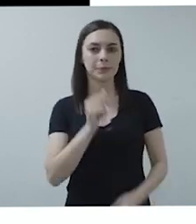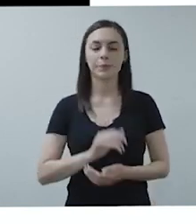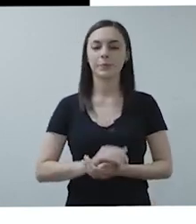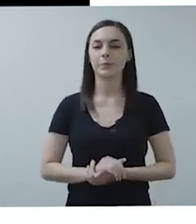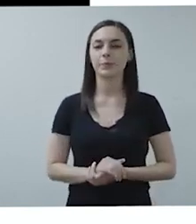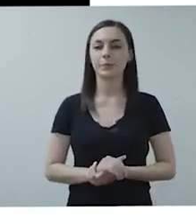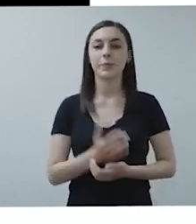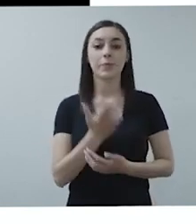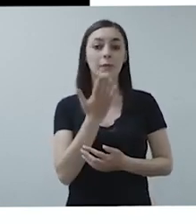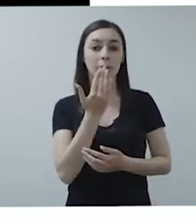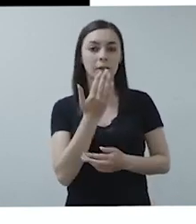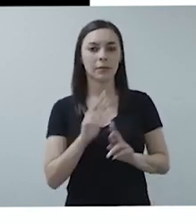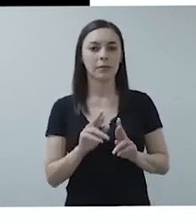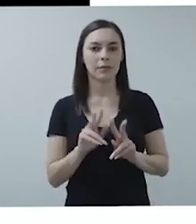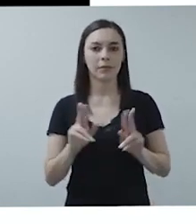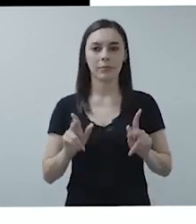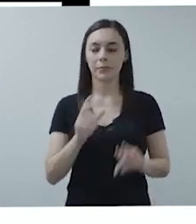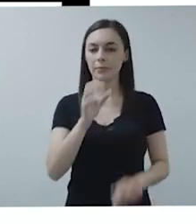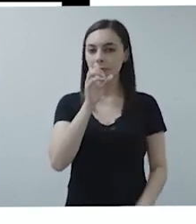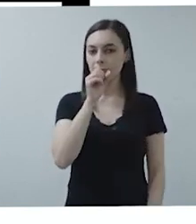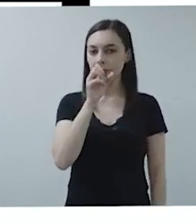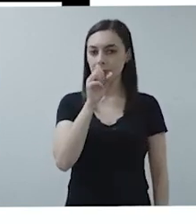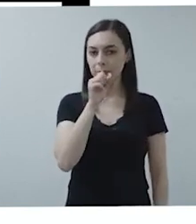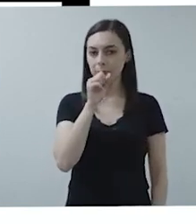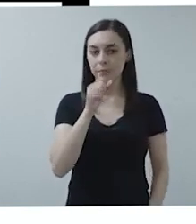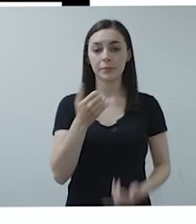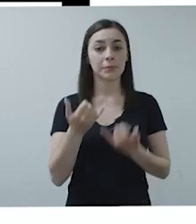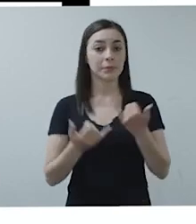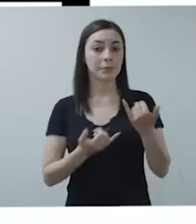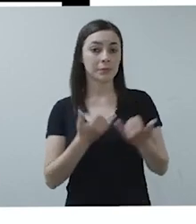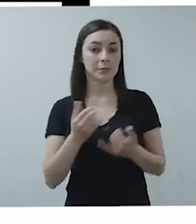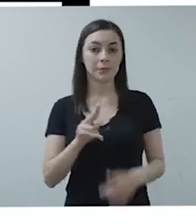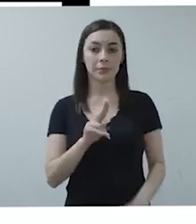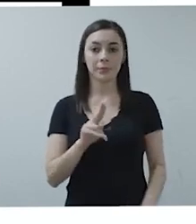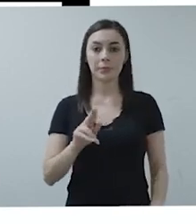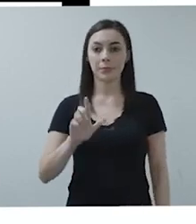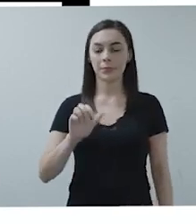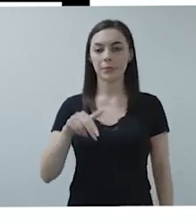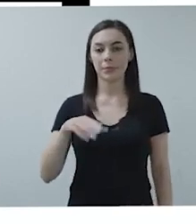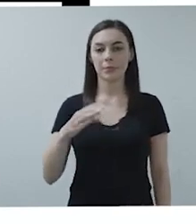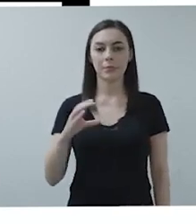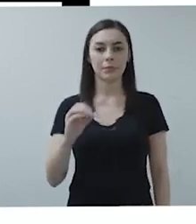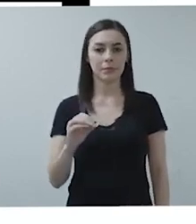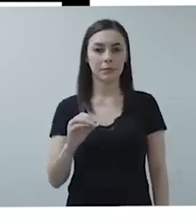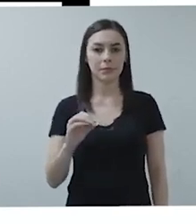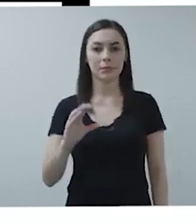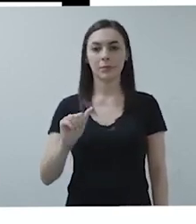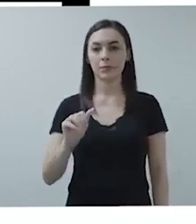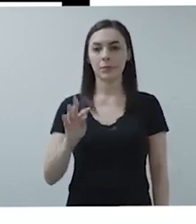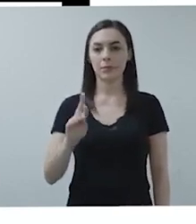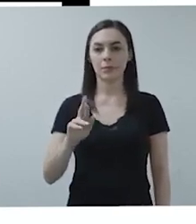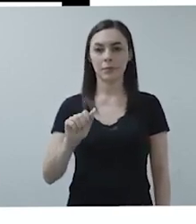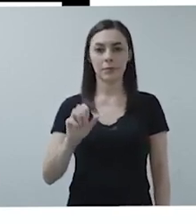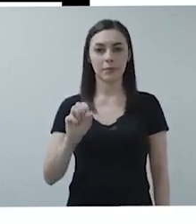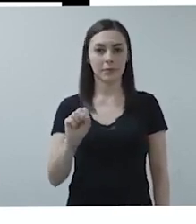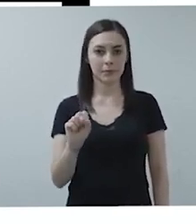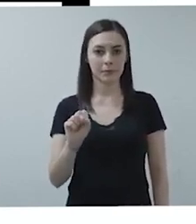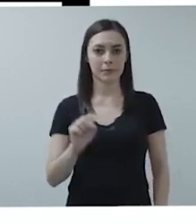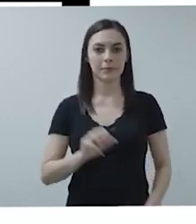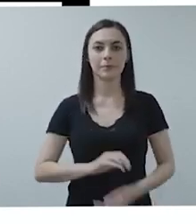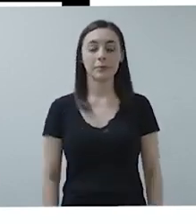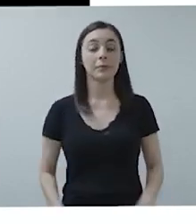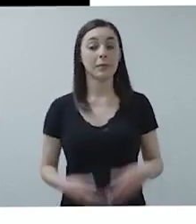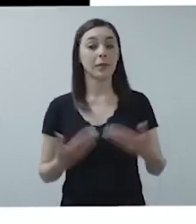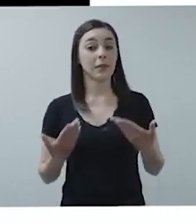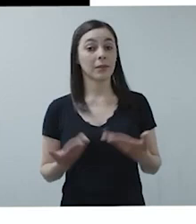o alimento, a laranja e a brincadeira, lenço atrás. E